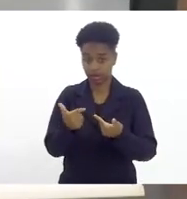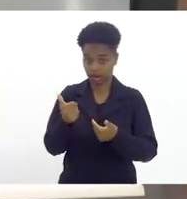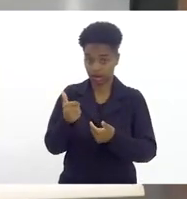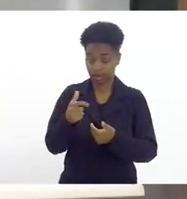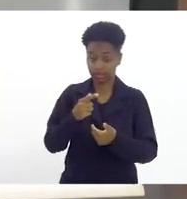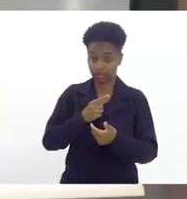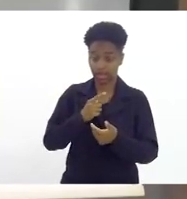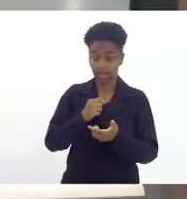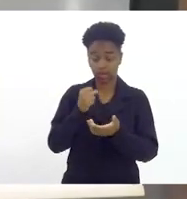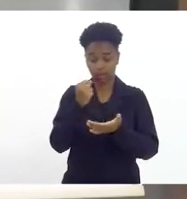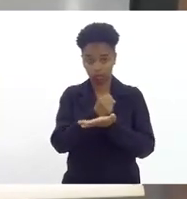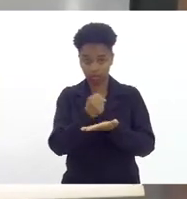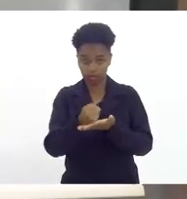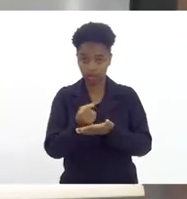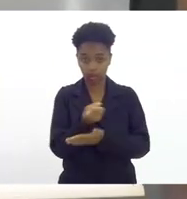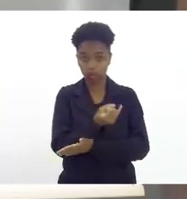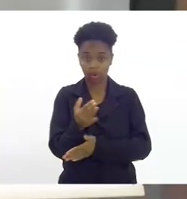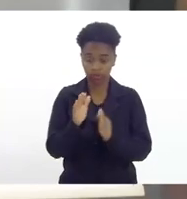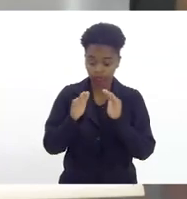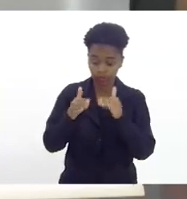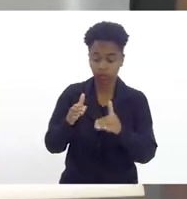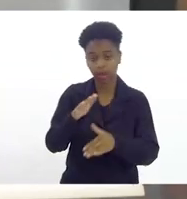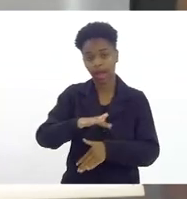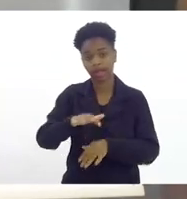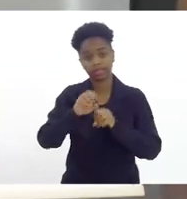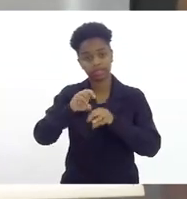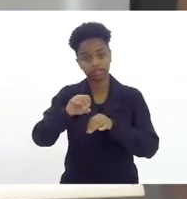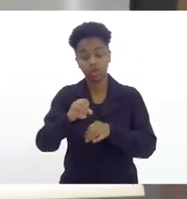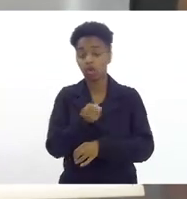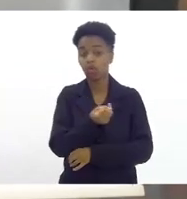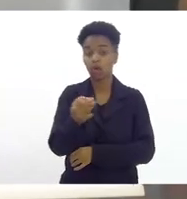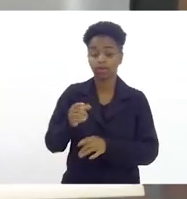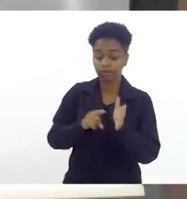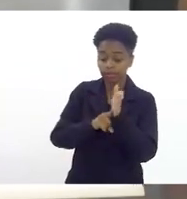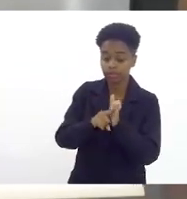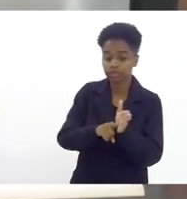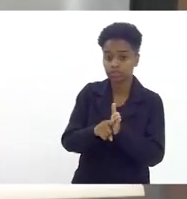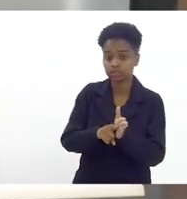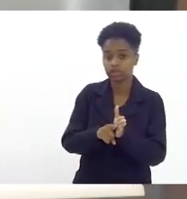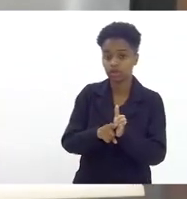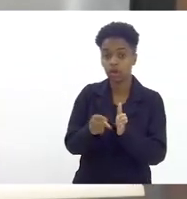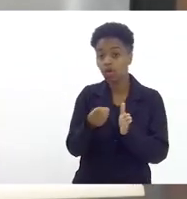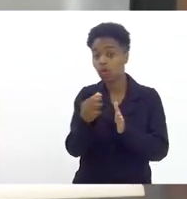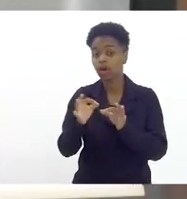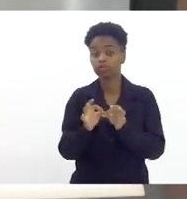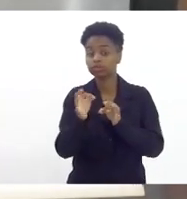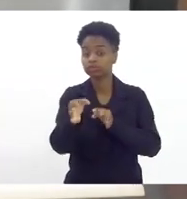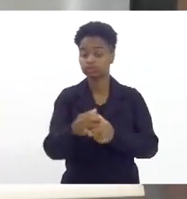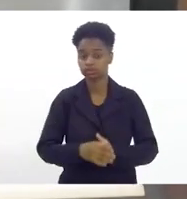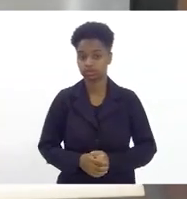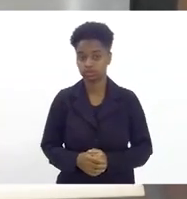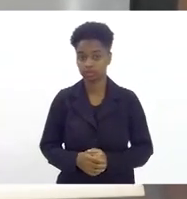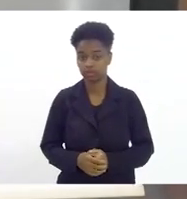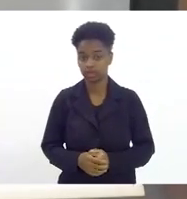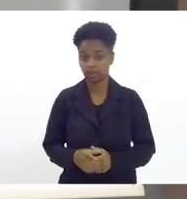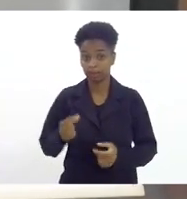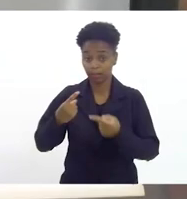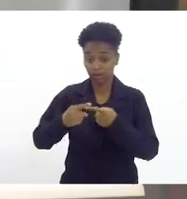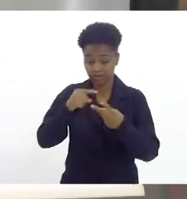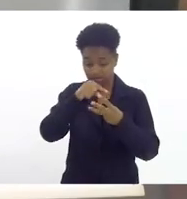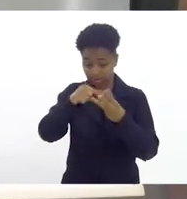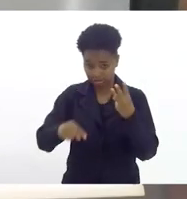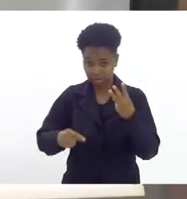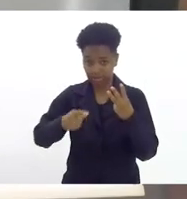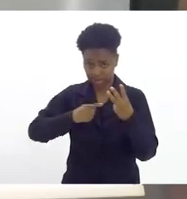em contrato para atividade de ensino quanto para atividade de pesquisa quanto para atividade de extensão ensino pesquisa e extensão